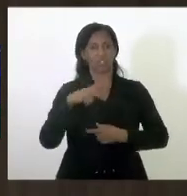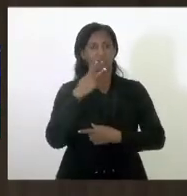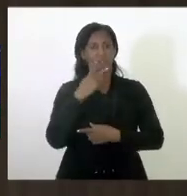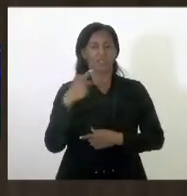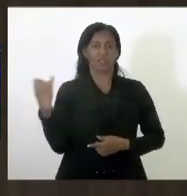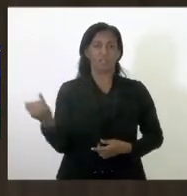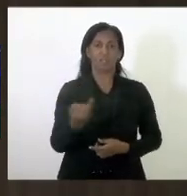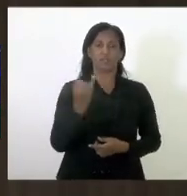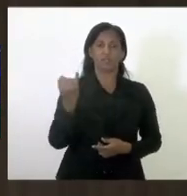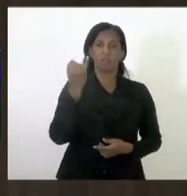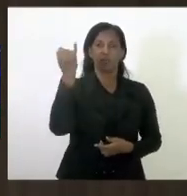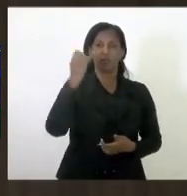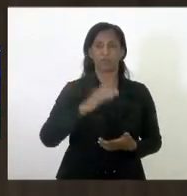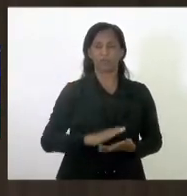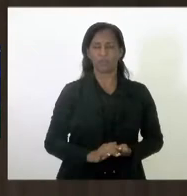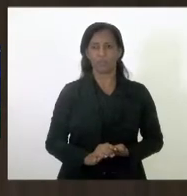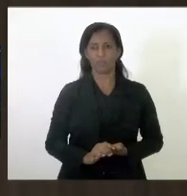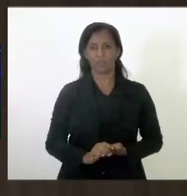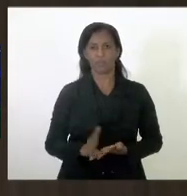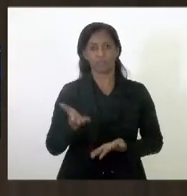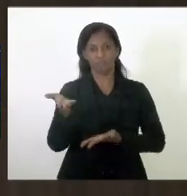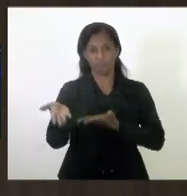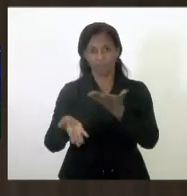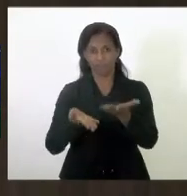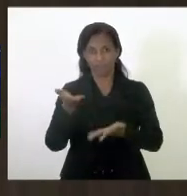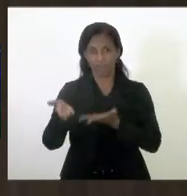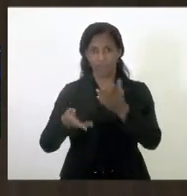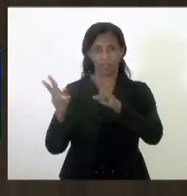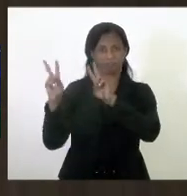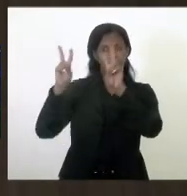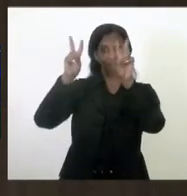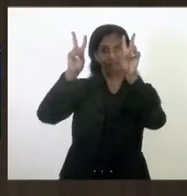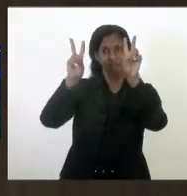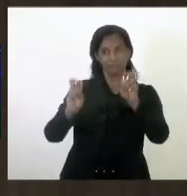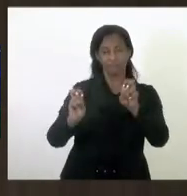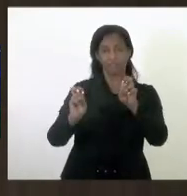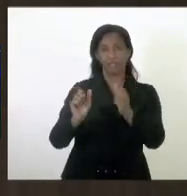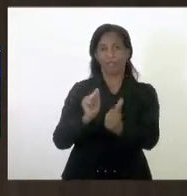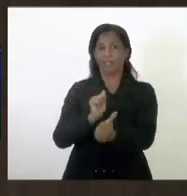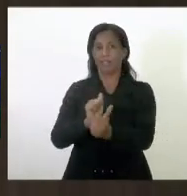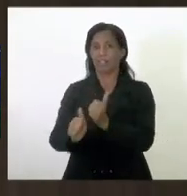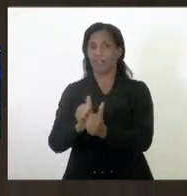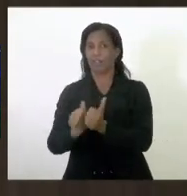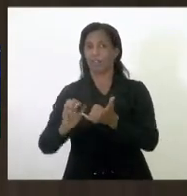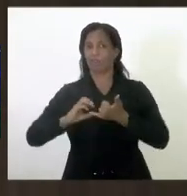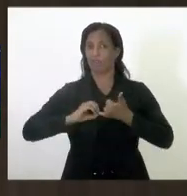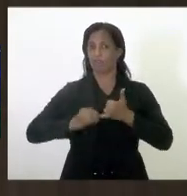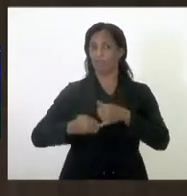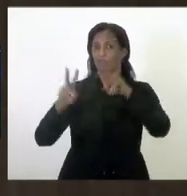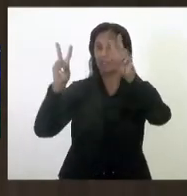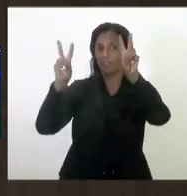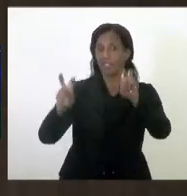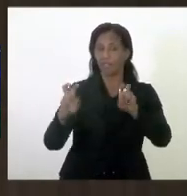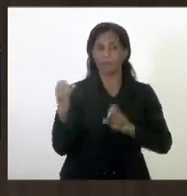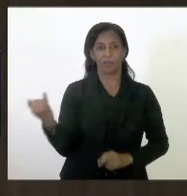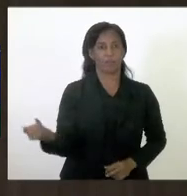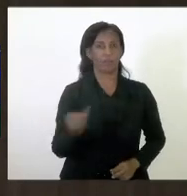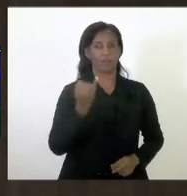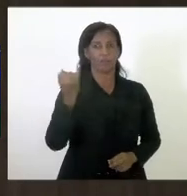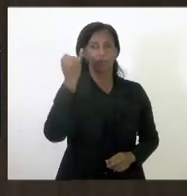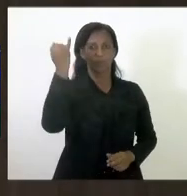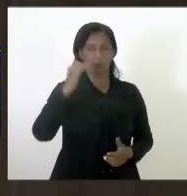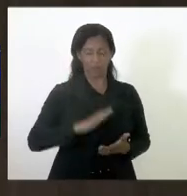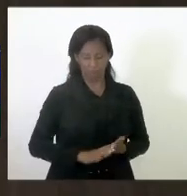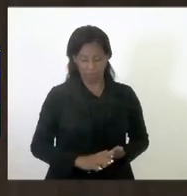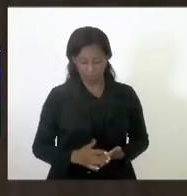importância de tratar do tema que feijão e arroz na mesa, principalmente do mais pobre, é fundamental.